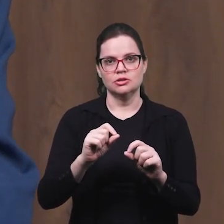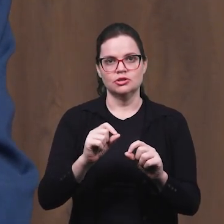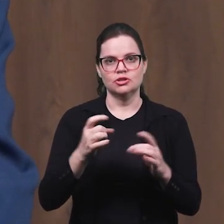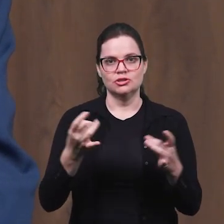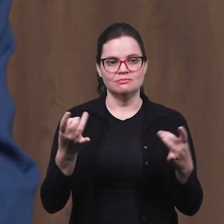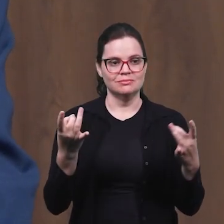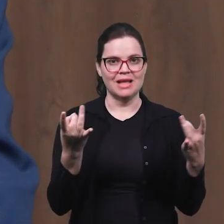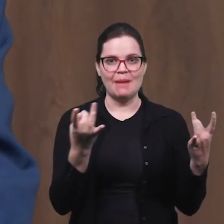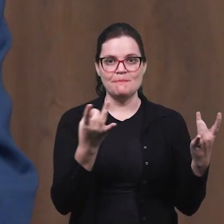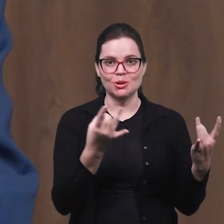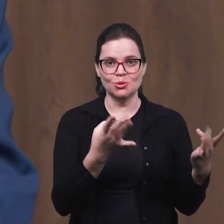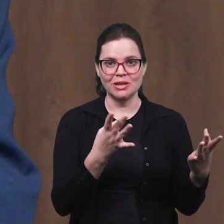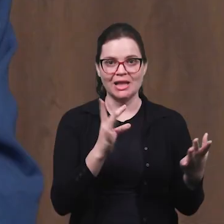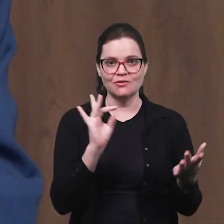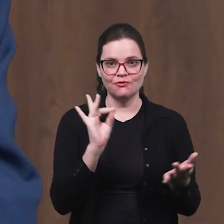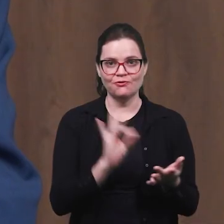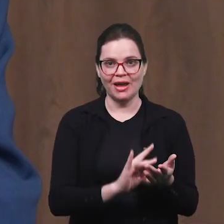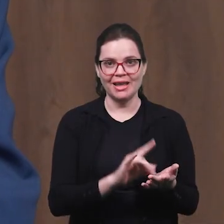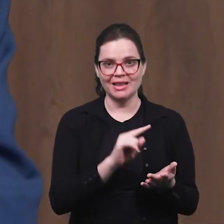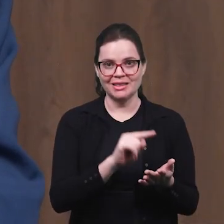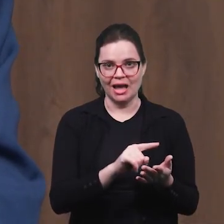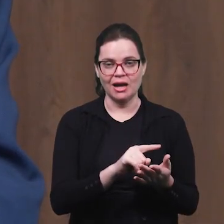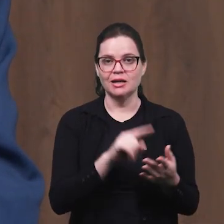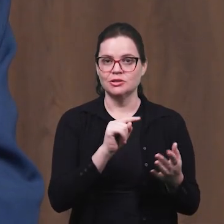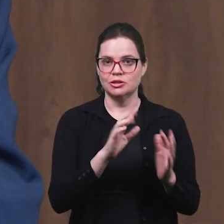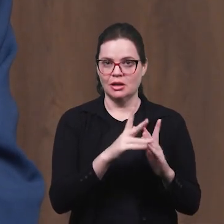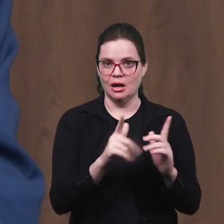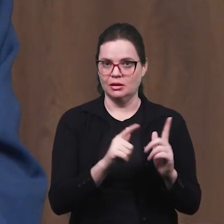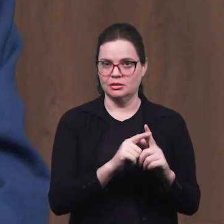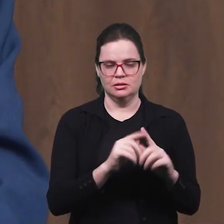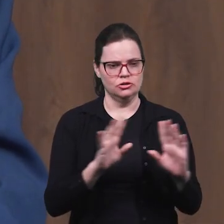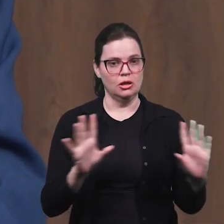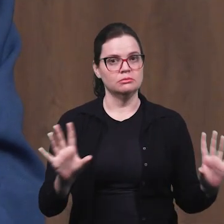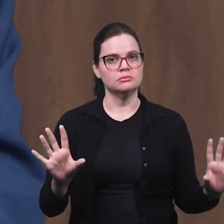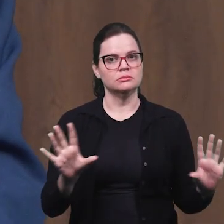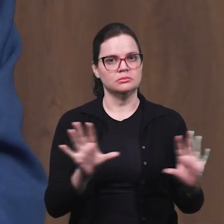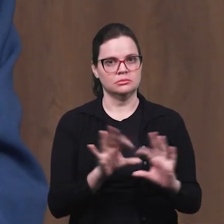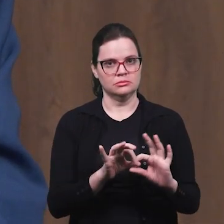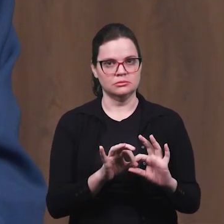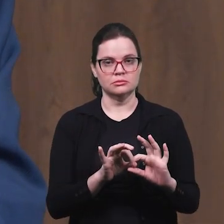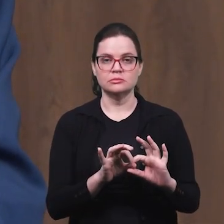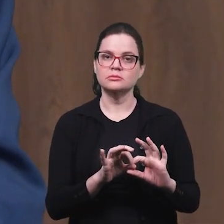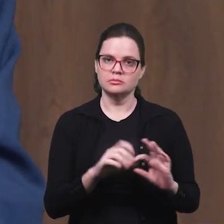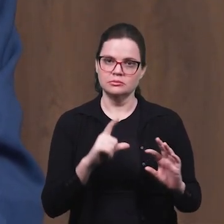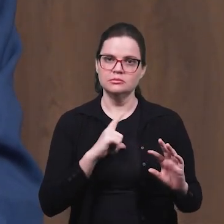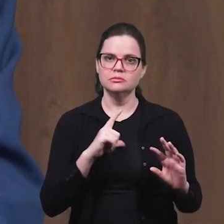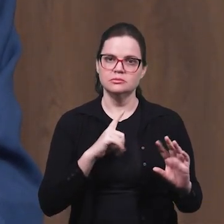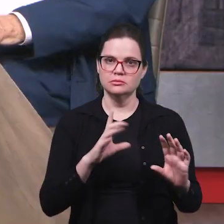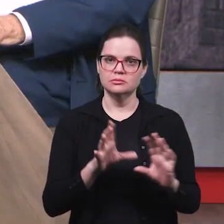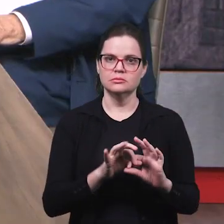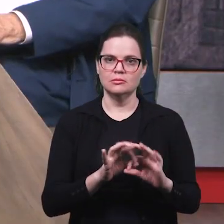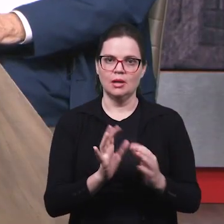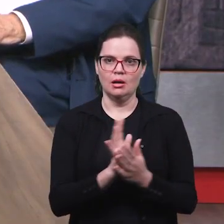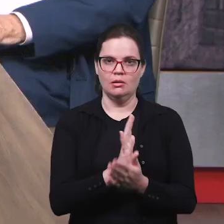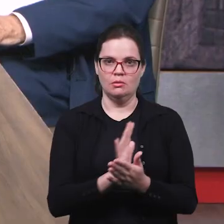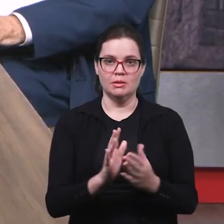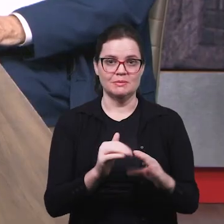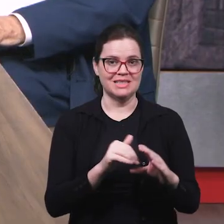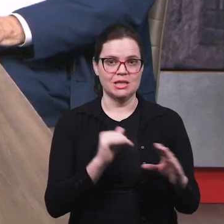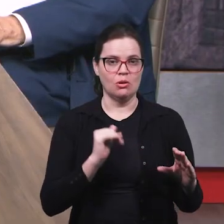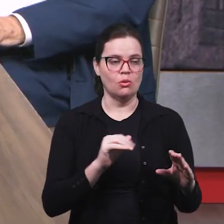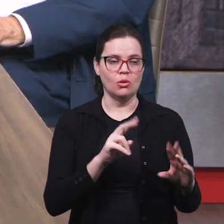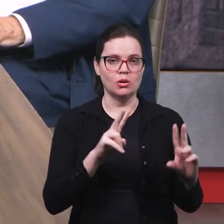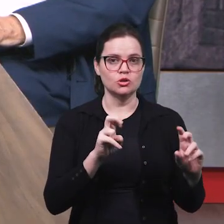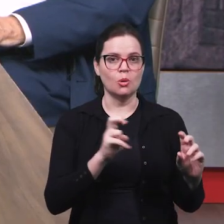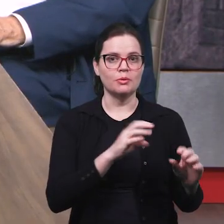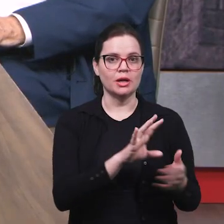igreja, ninguém rompeu com a igreja. Perfeito. Todos eles continuaram dentro da única igreja que existia. Então, passa a palavra aqui ao pastor Luiz